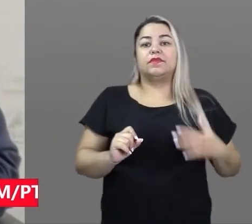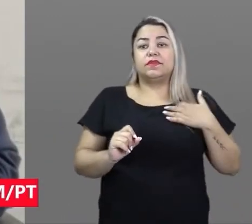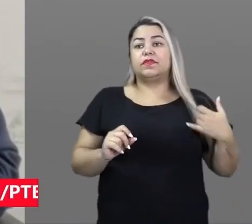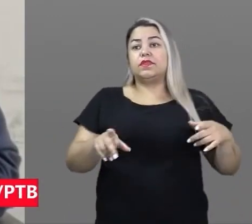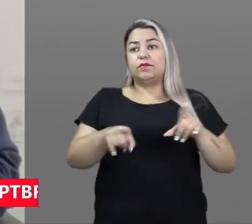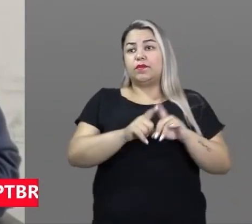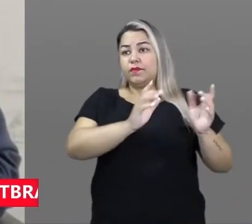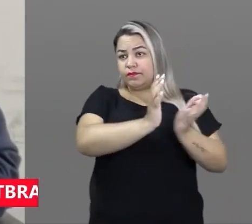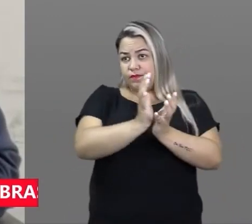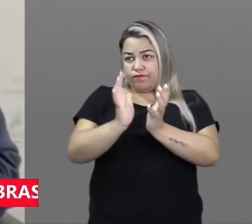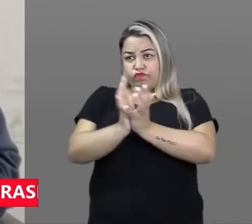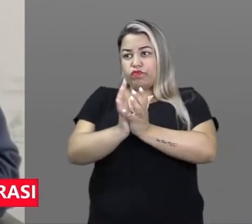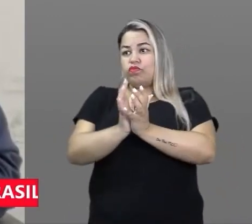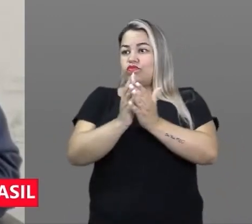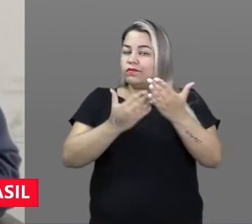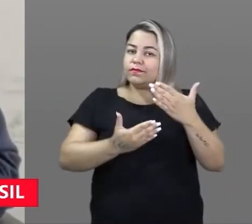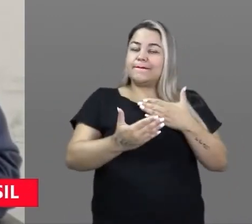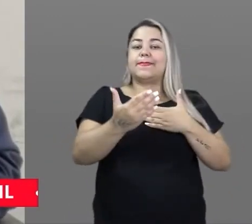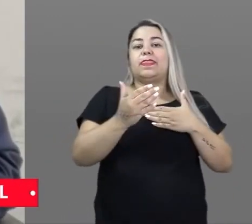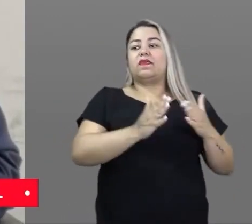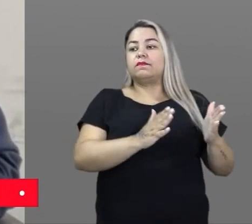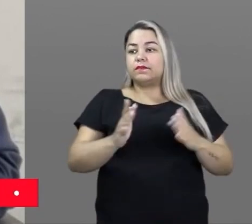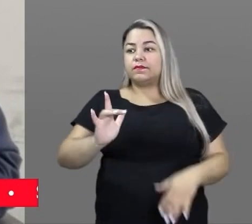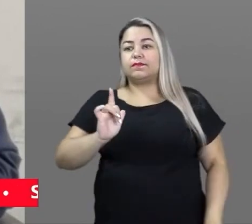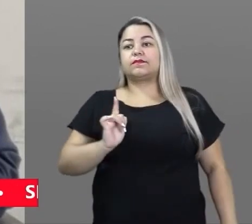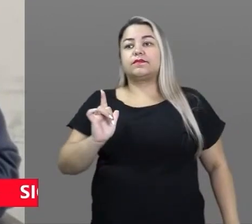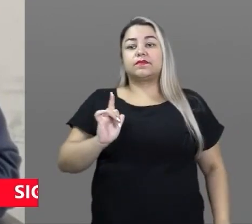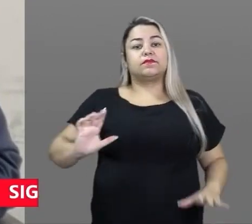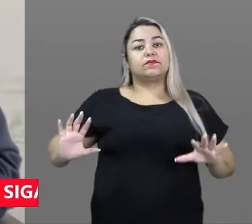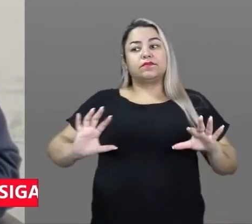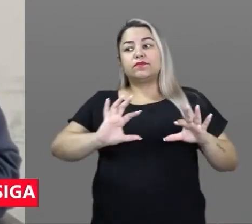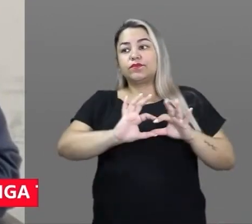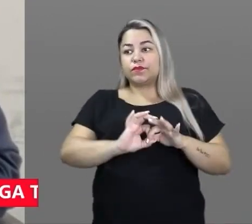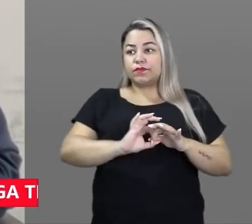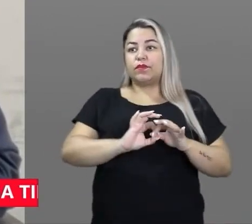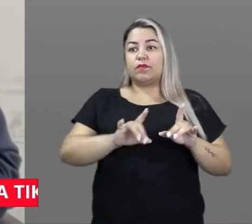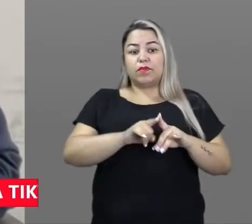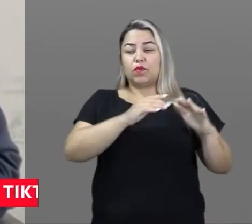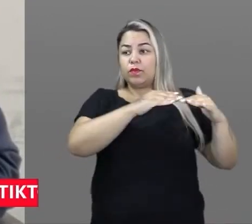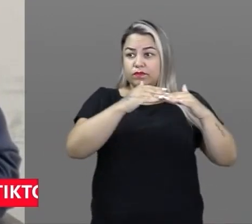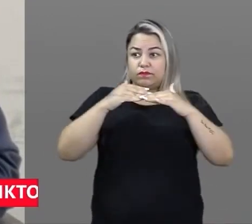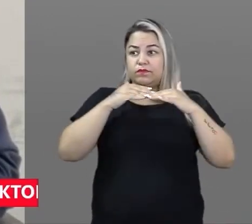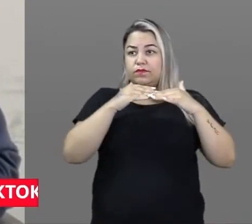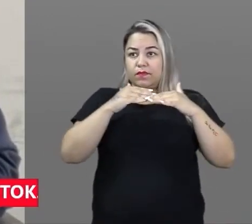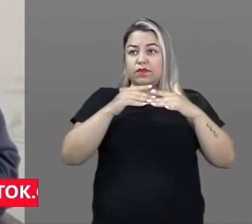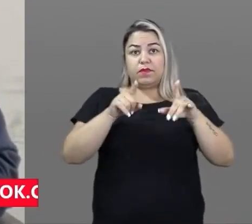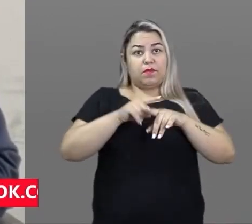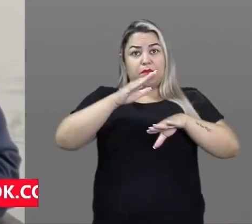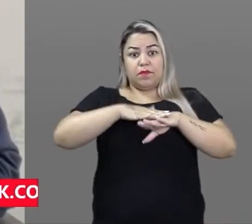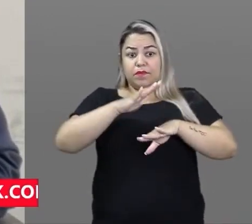cadeias produtivas longas ou médias, que têm mais de um elo de produção, competitividade. Por isso, é a